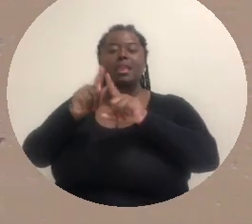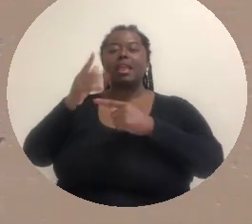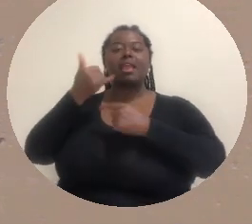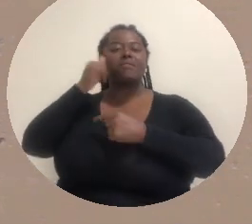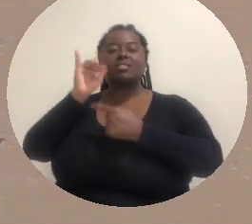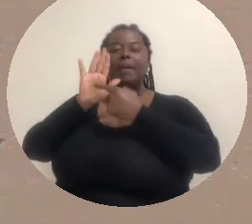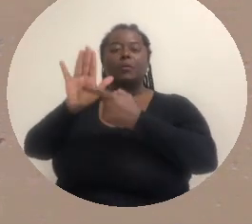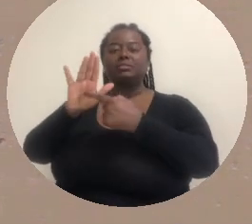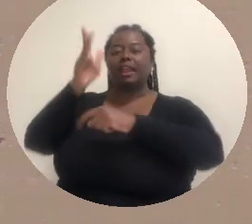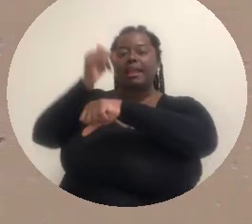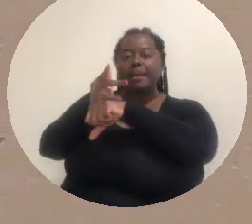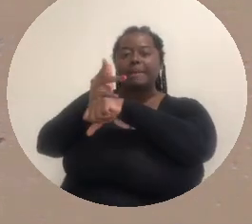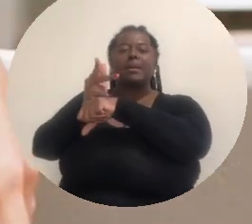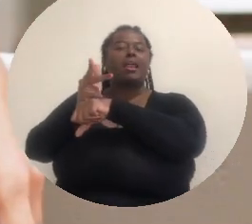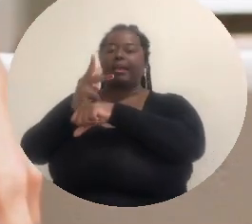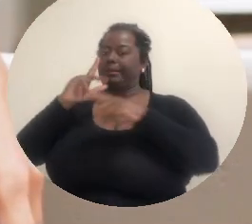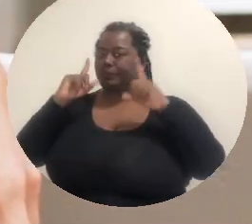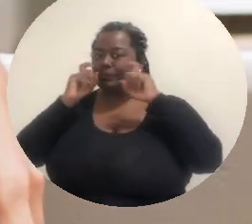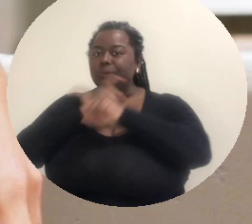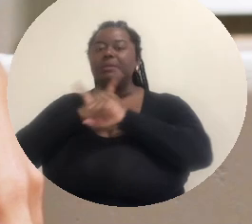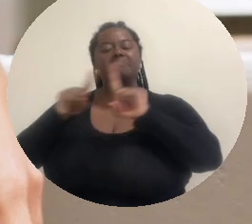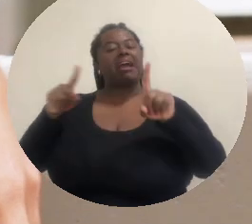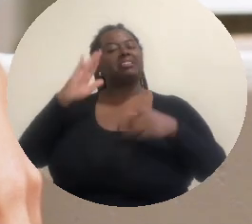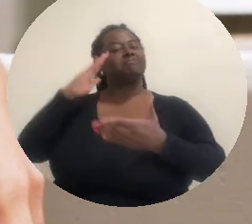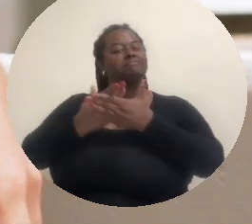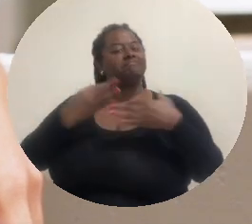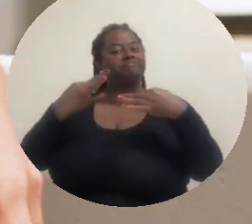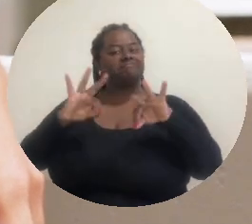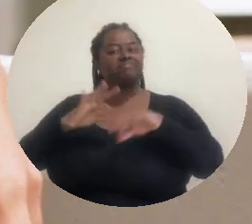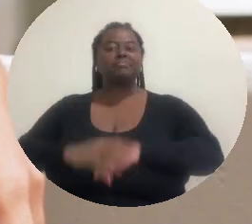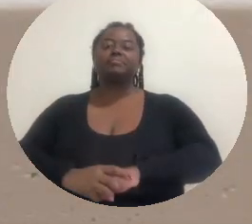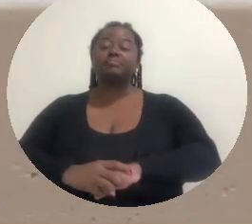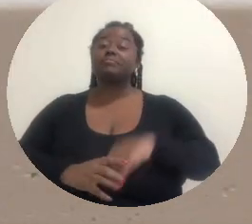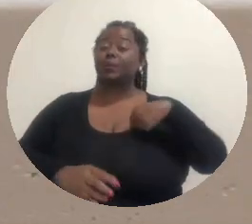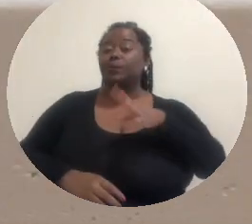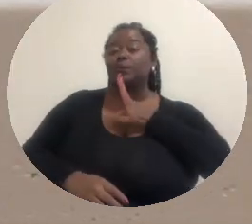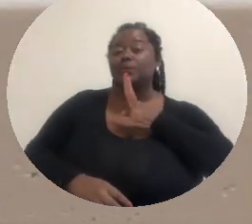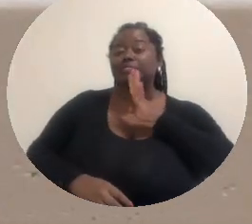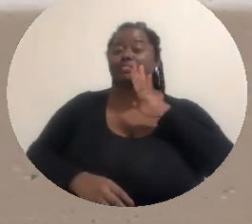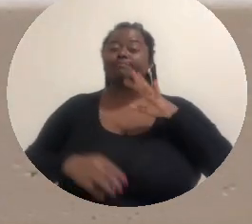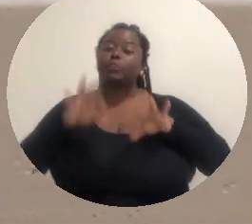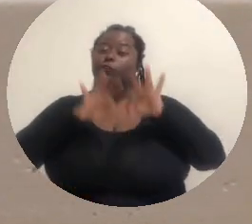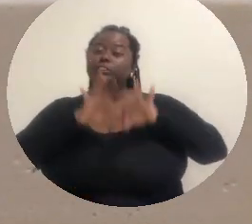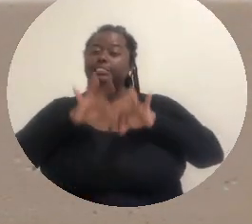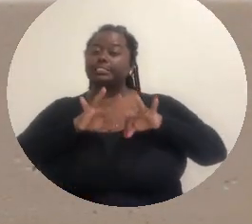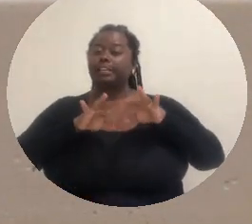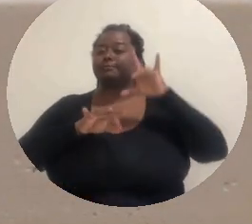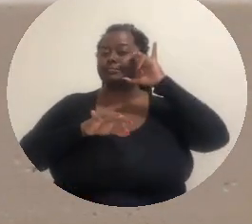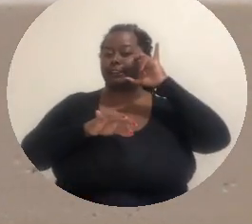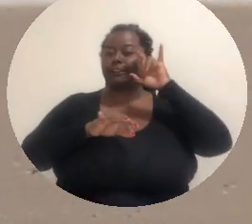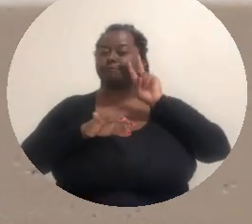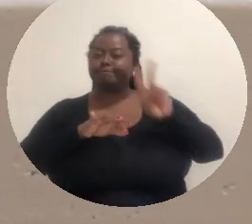Mas acredito que também deu muito certo. Bom, conheci a oficina através do Instagram Eu esperava algo muito mais teórico,